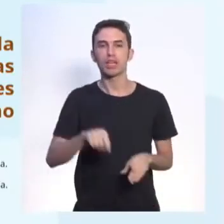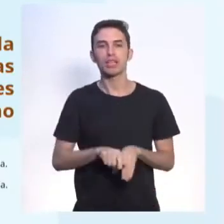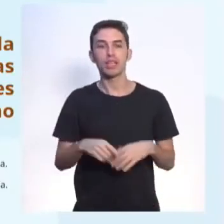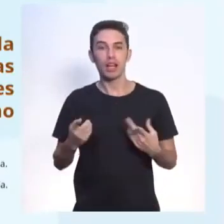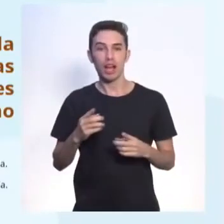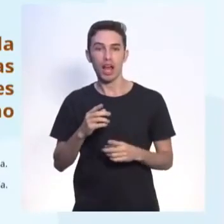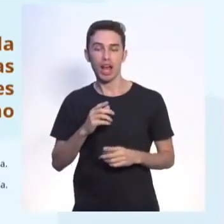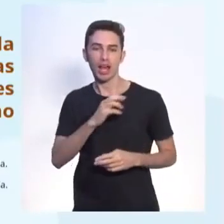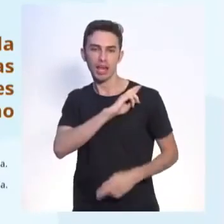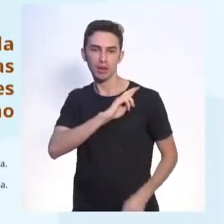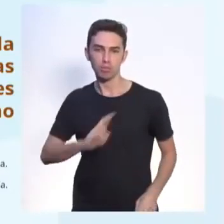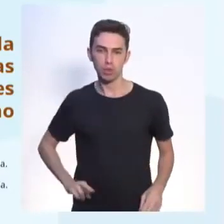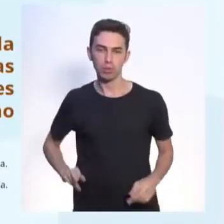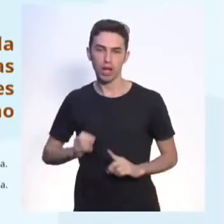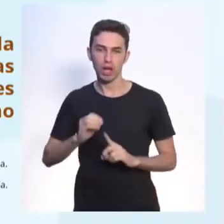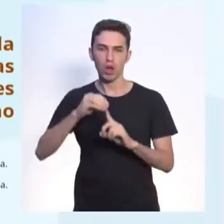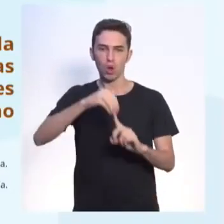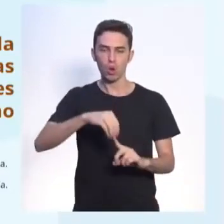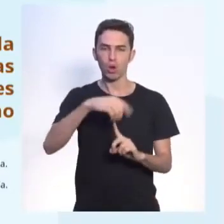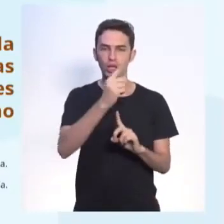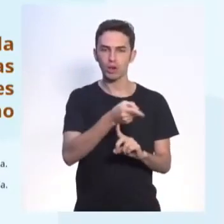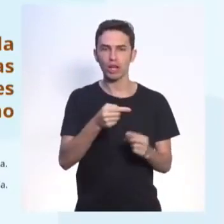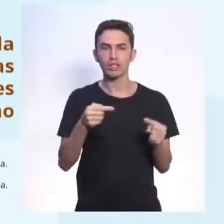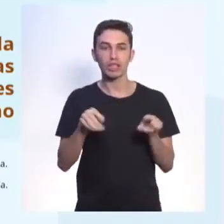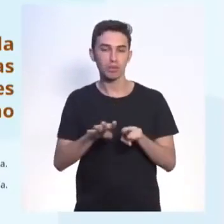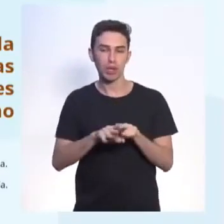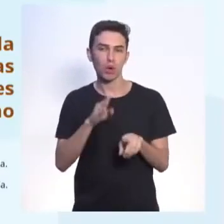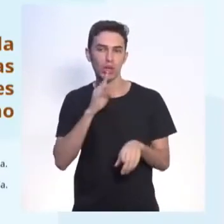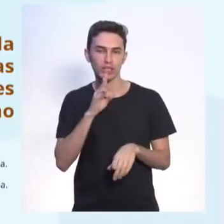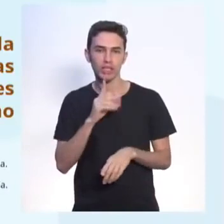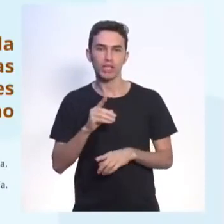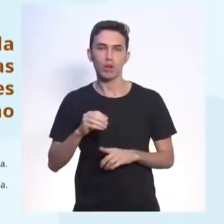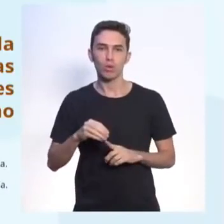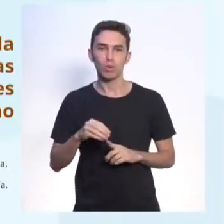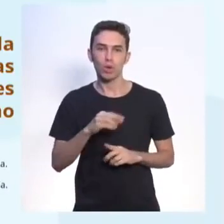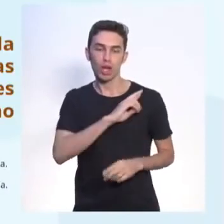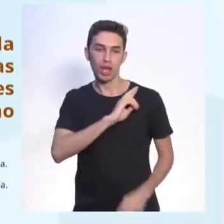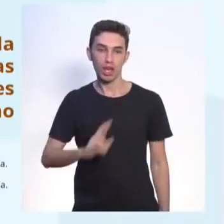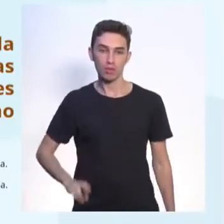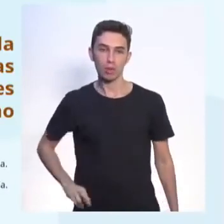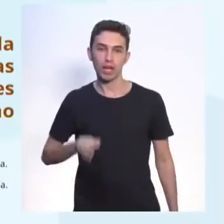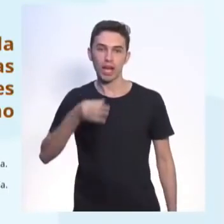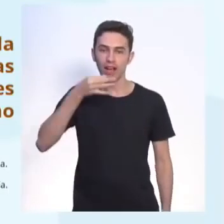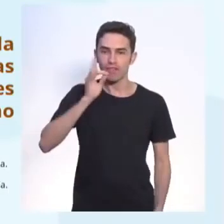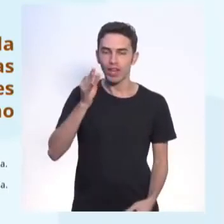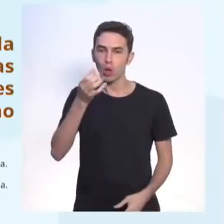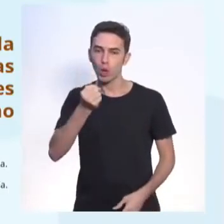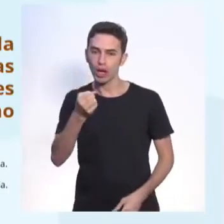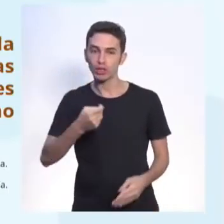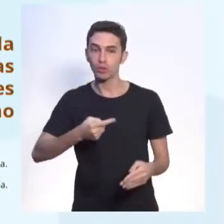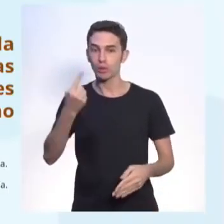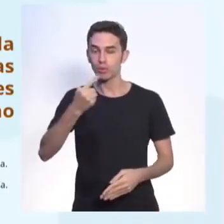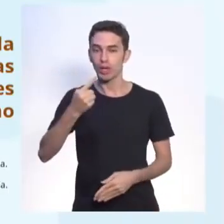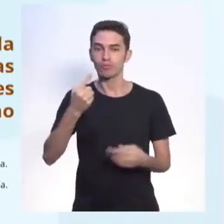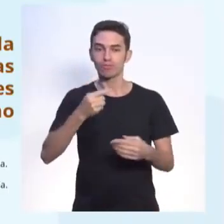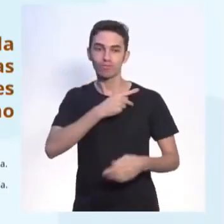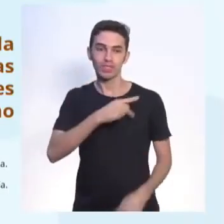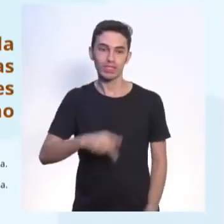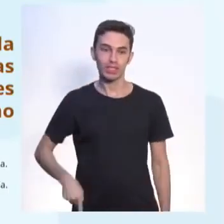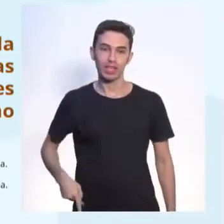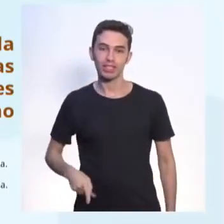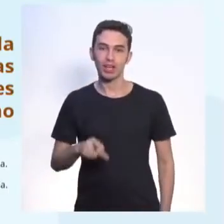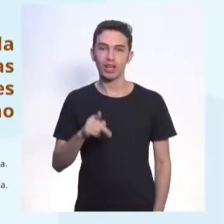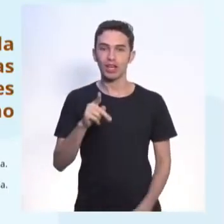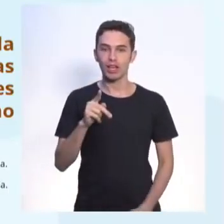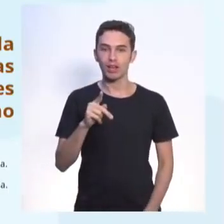Oligárquica, ela é conhecida como a República do Café com Leite. Nós vamos ter aí o primeiro presidente, é o Prudente de Moraes. Depois nós